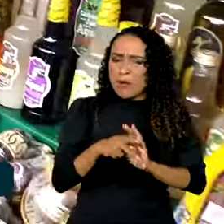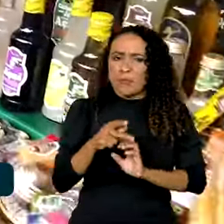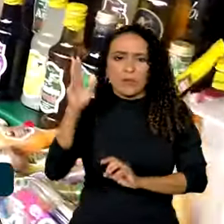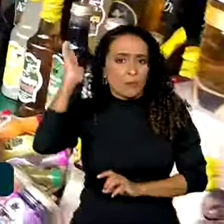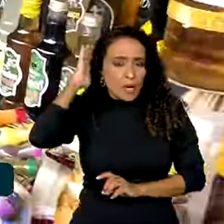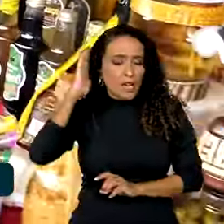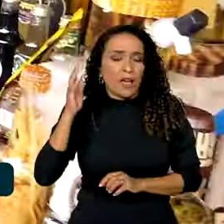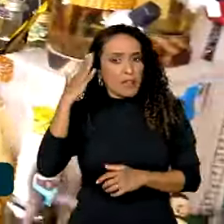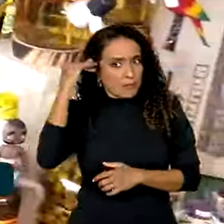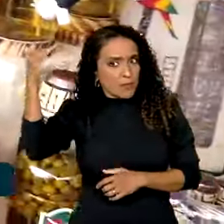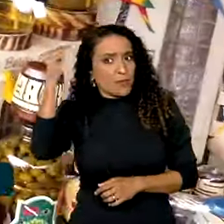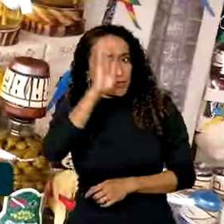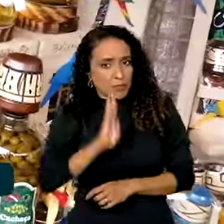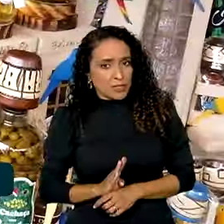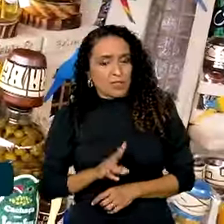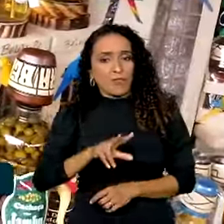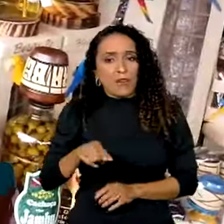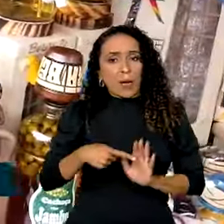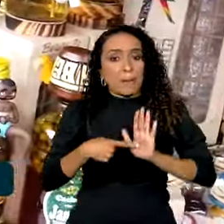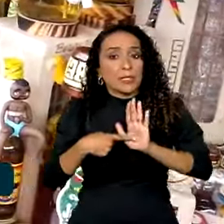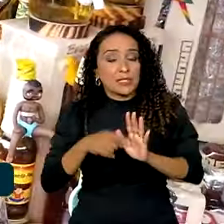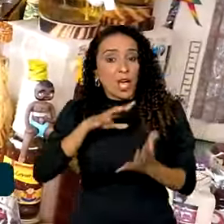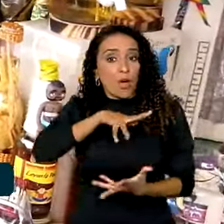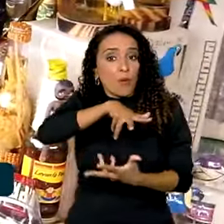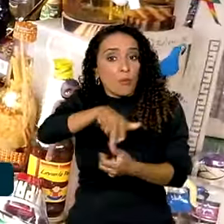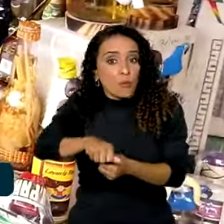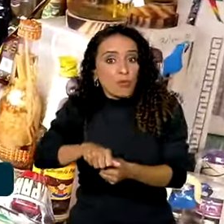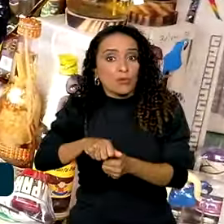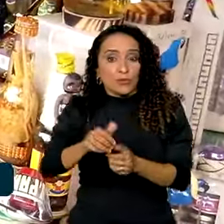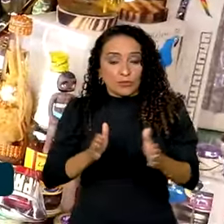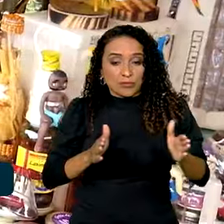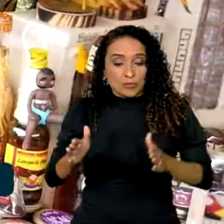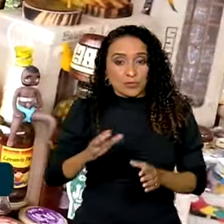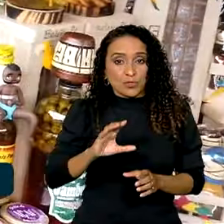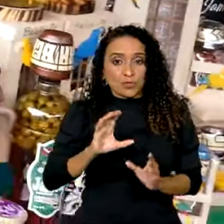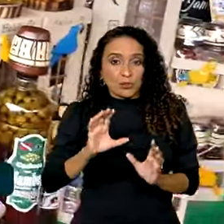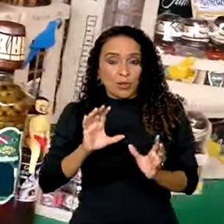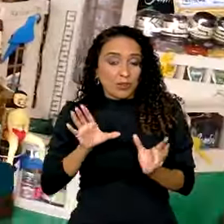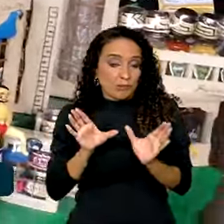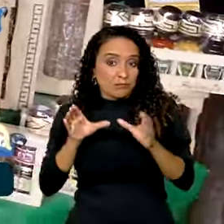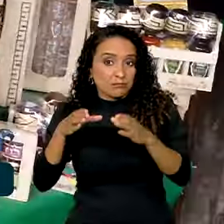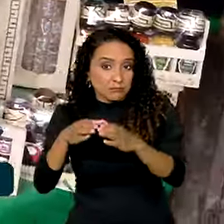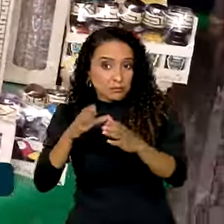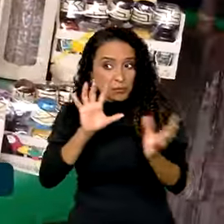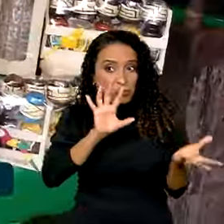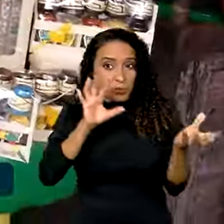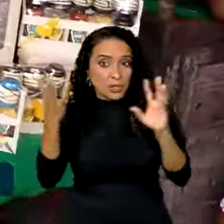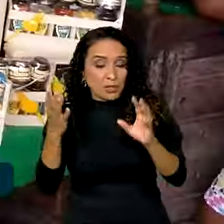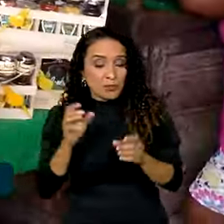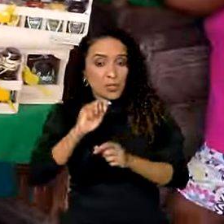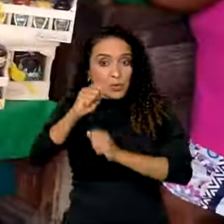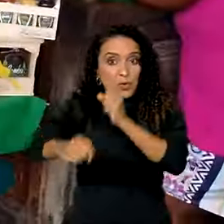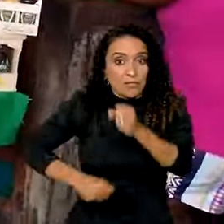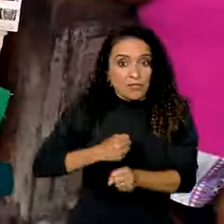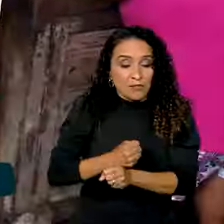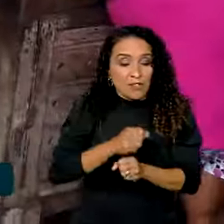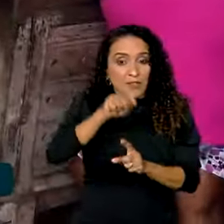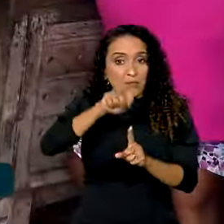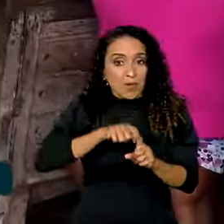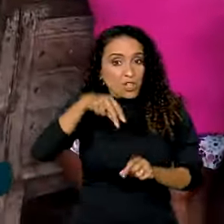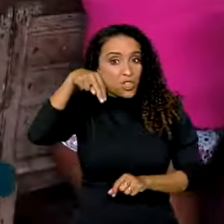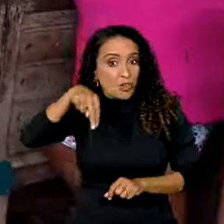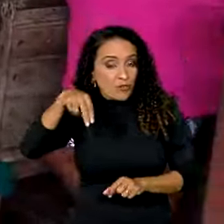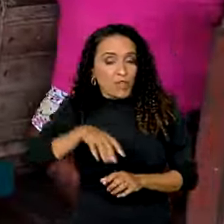no Brasil e devem ser apresentados ao mundo durante a Cúpula do Clima, que será realizada em novembro do ano que vem.